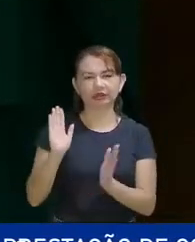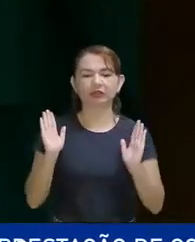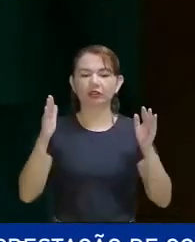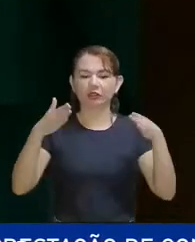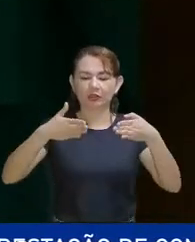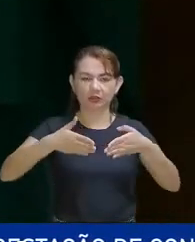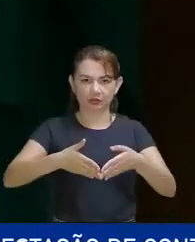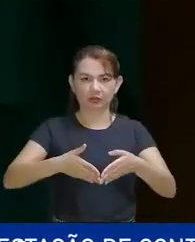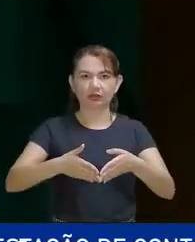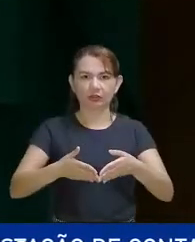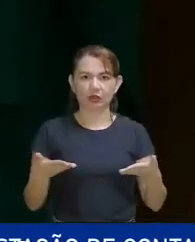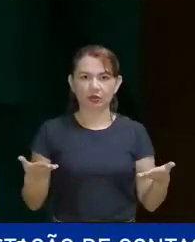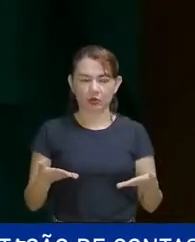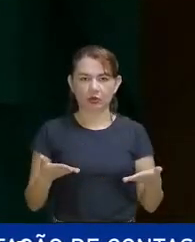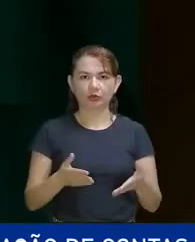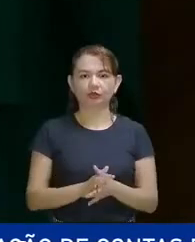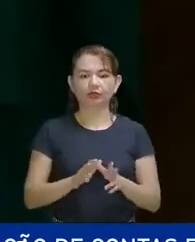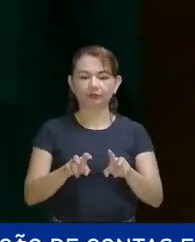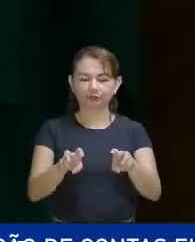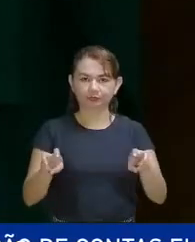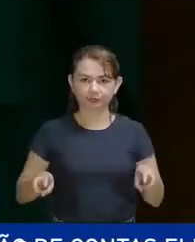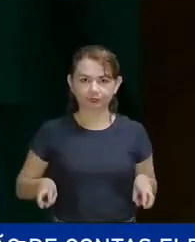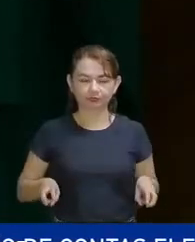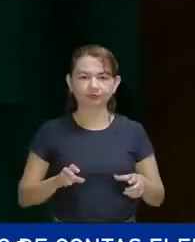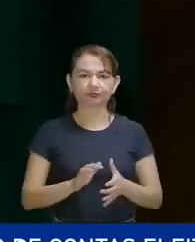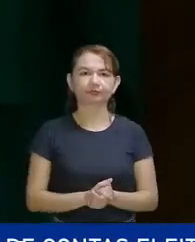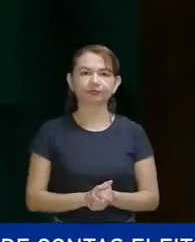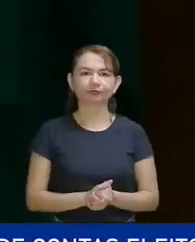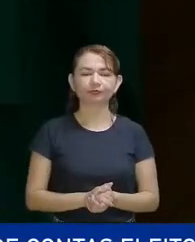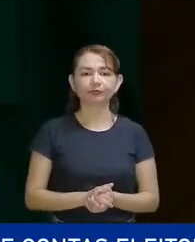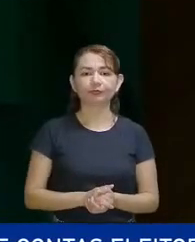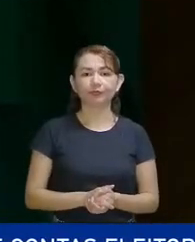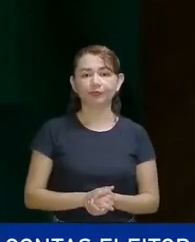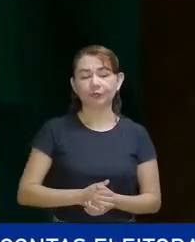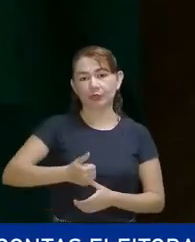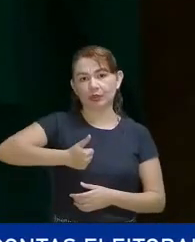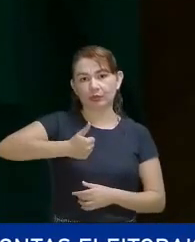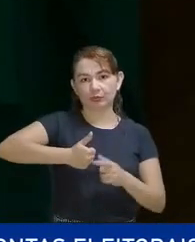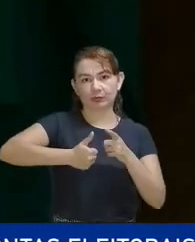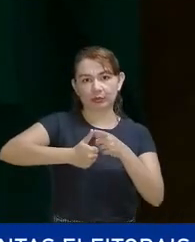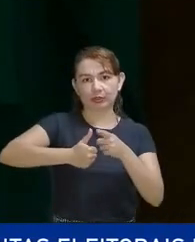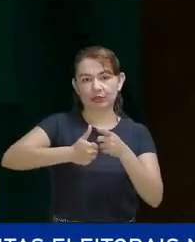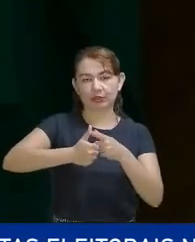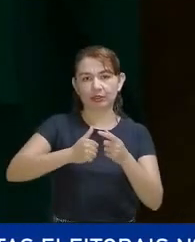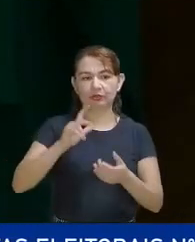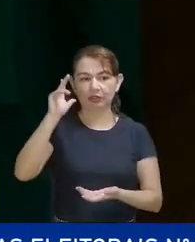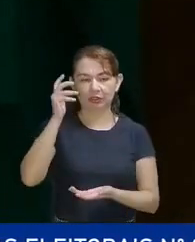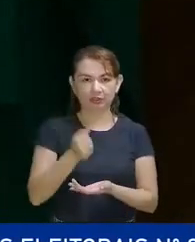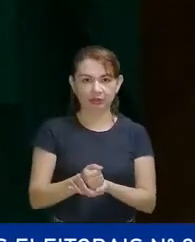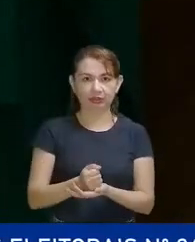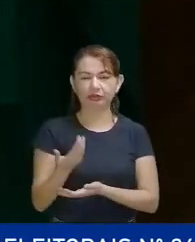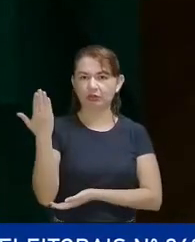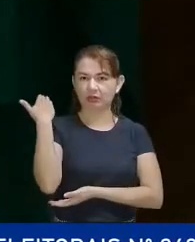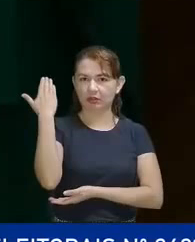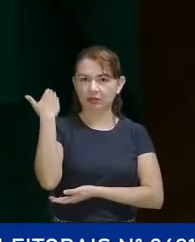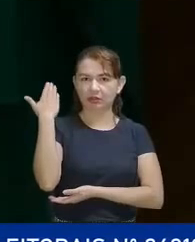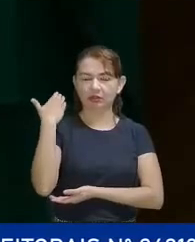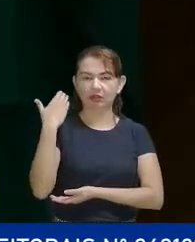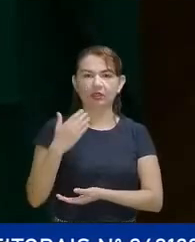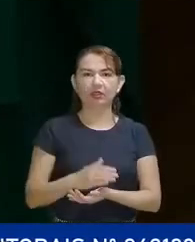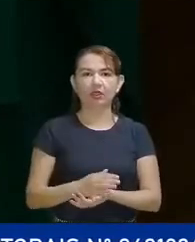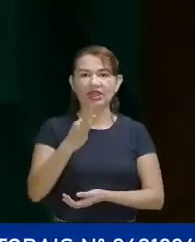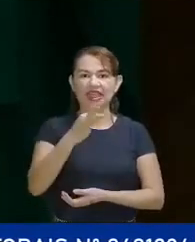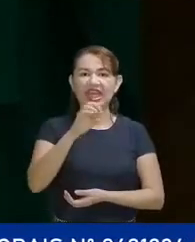objeto que vai ser hoje apreciado aqui nessa corte. A primeira delas diz respeito à natureza da decisão que foi proferida pelo